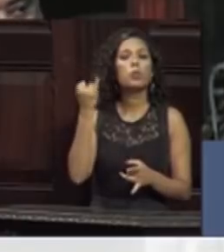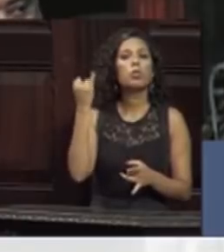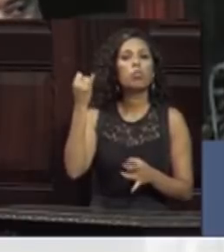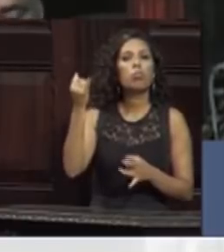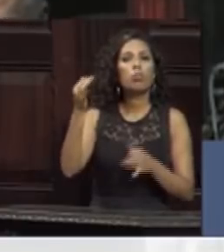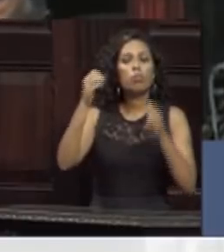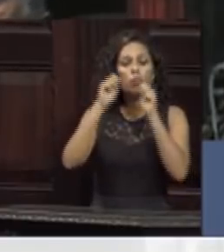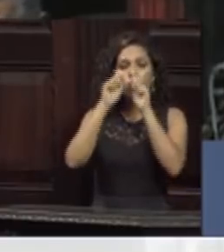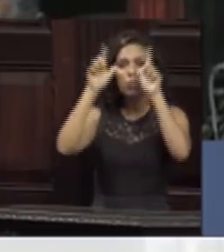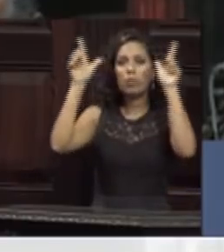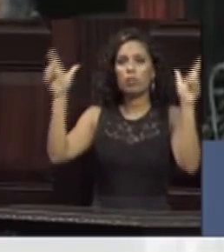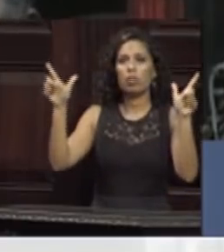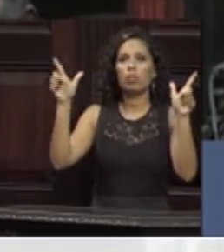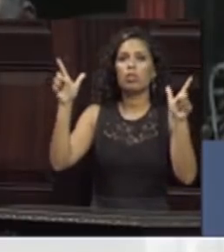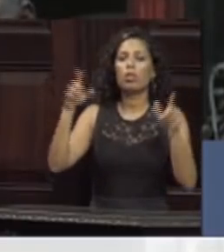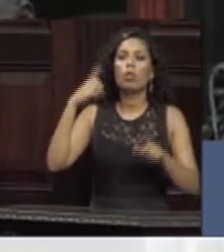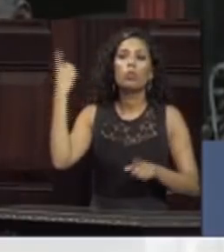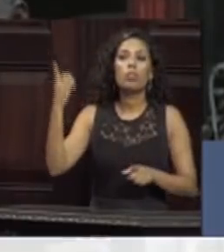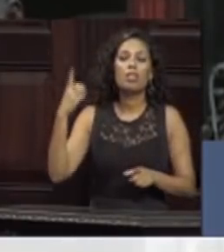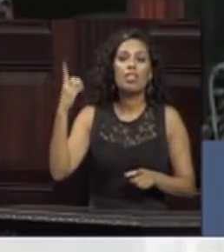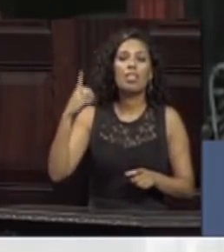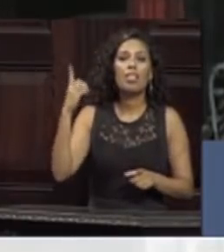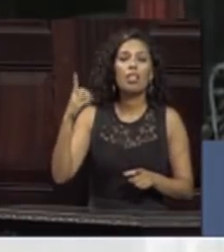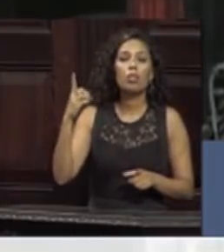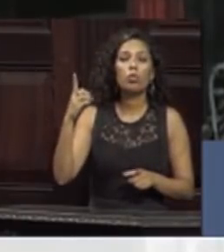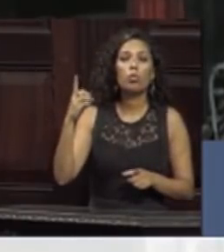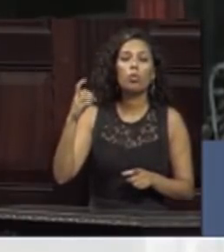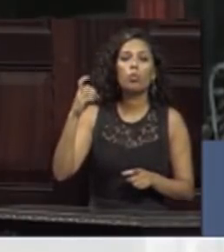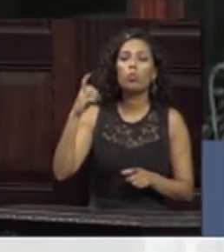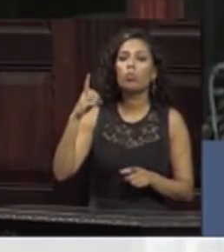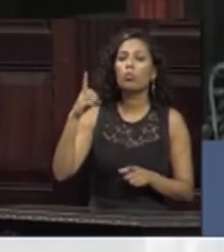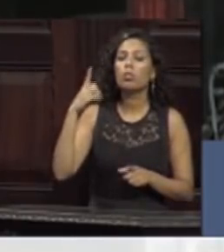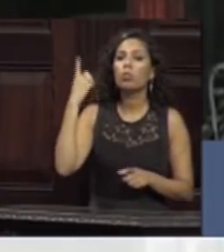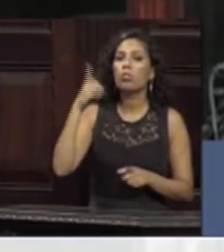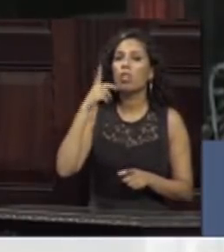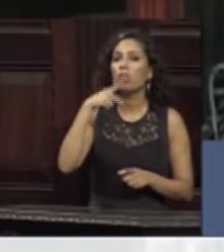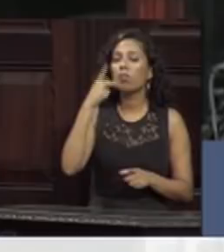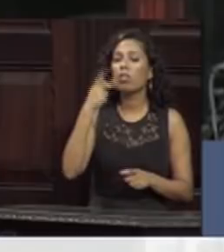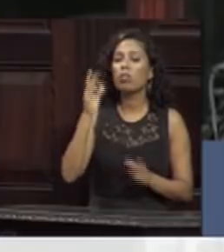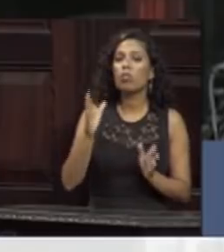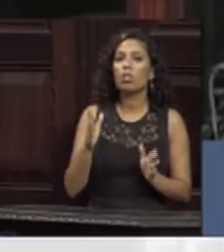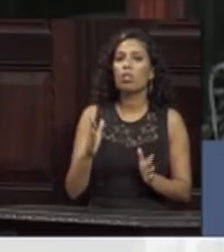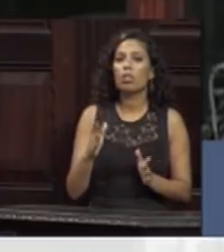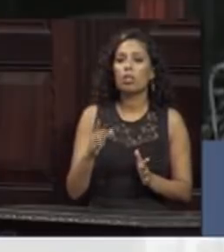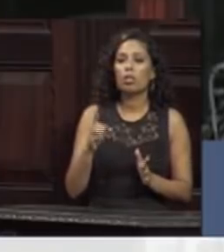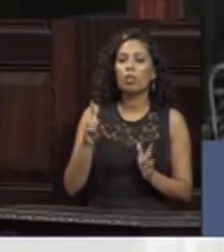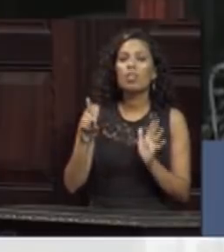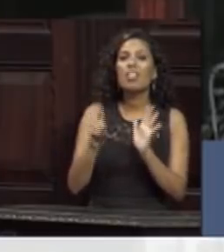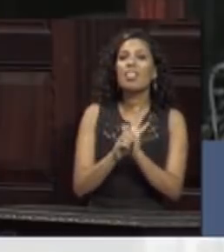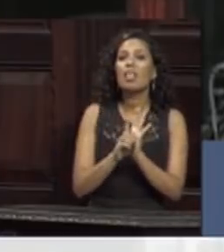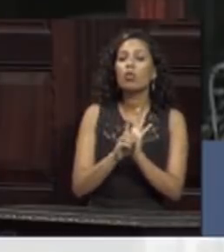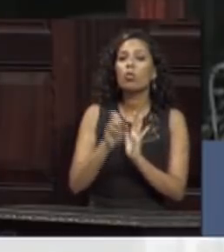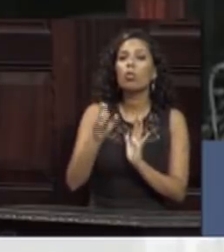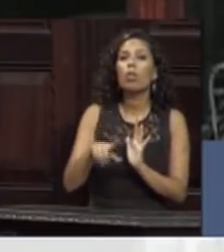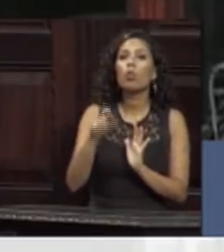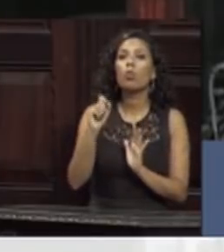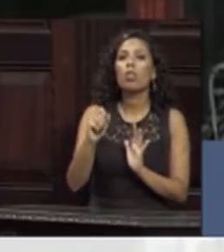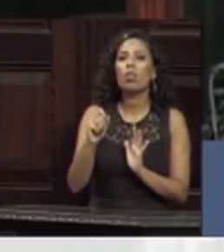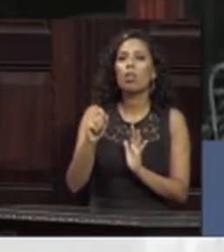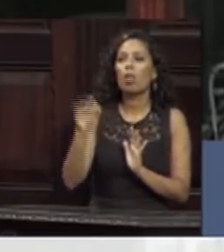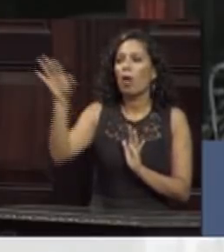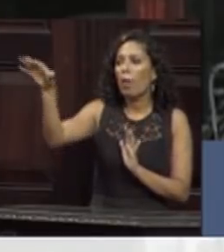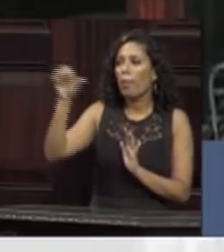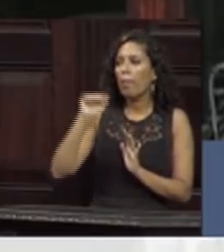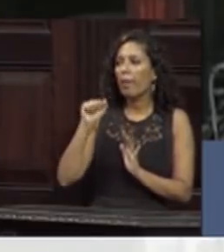traz nada para o Estado do Rio de Janeiro, ele tira. O Repetro é o regime aduaneiro para importar equipamentos de fora do Brasil para